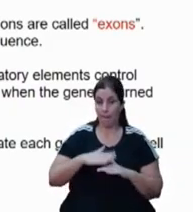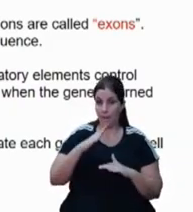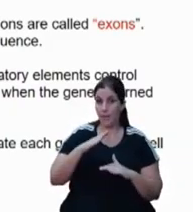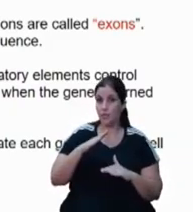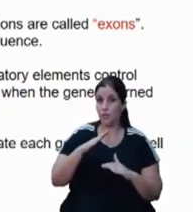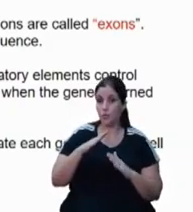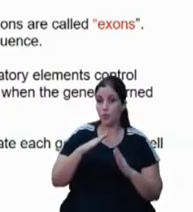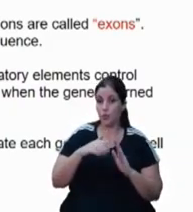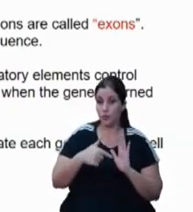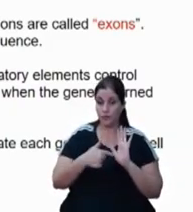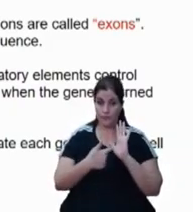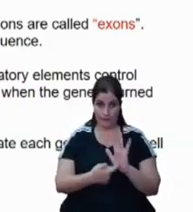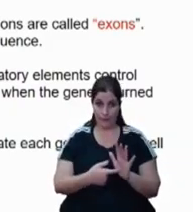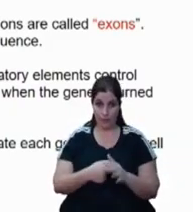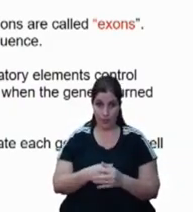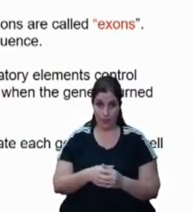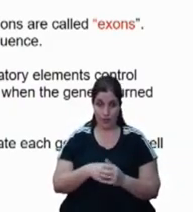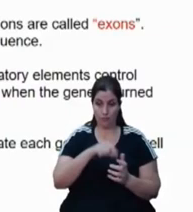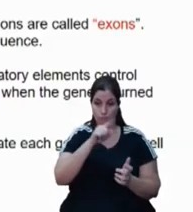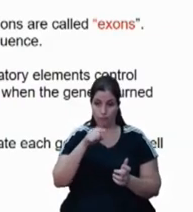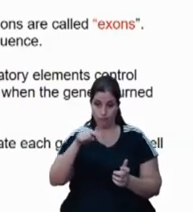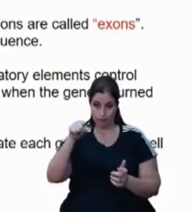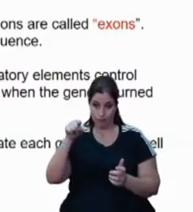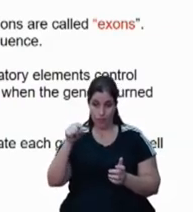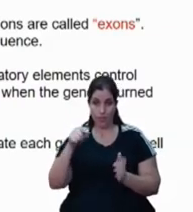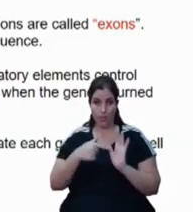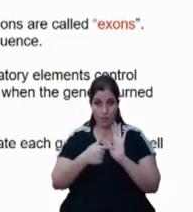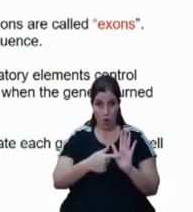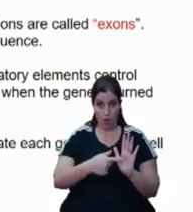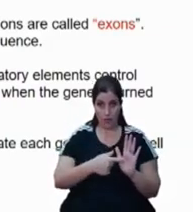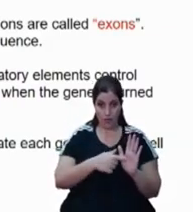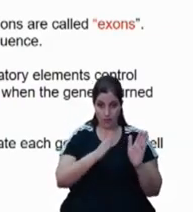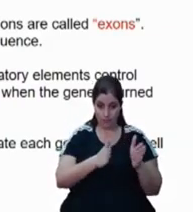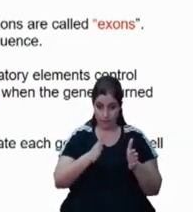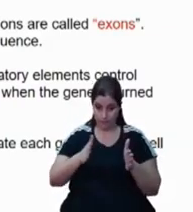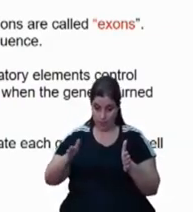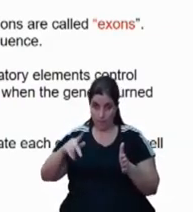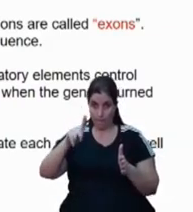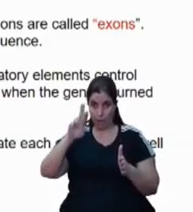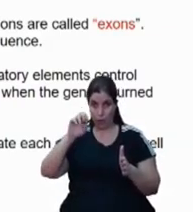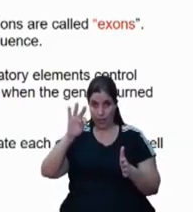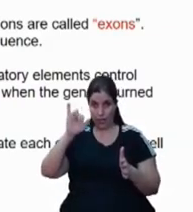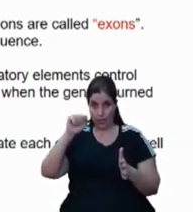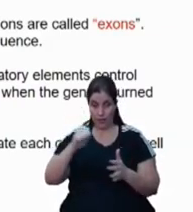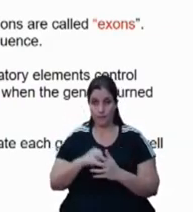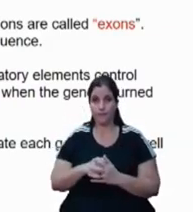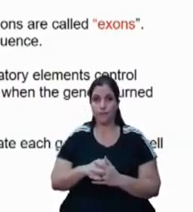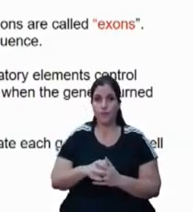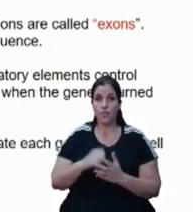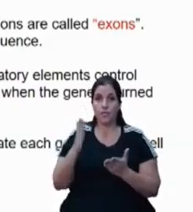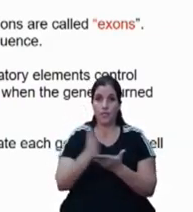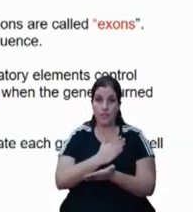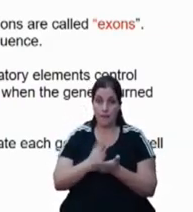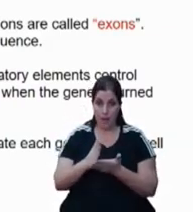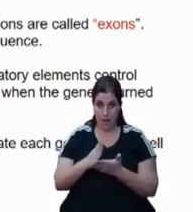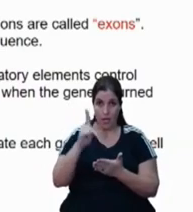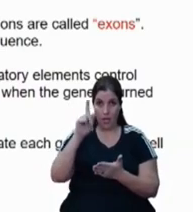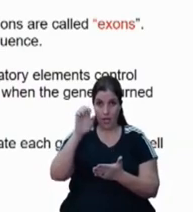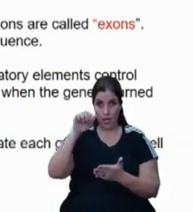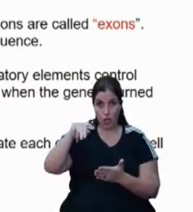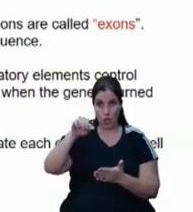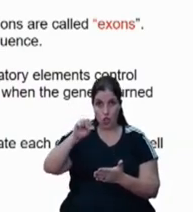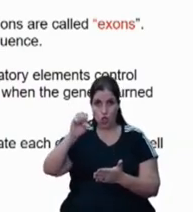que, contribute, que which especificam a specify the sequência amino dos acid sequence of aminoácidos the da protein, proteína e and os the introns que introns, which separam os separate the exomas, exons,